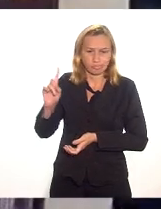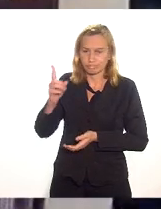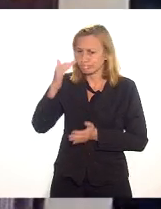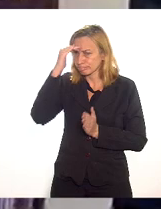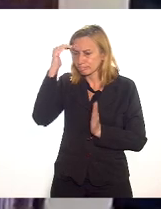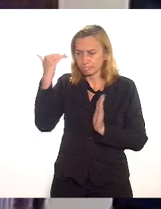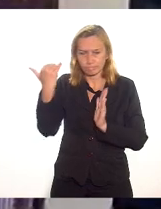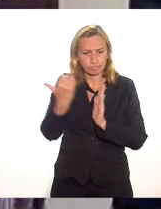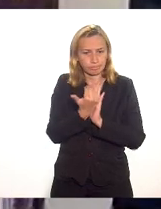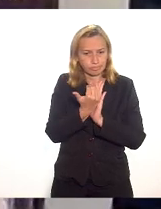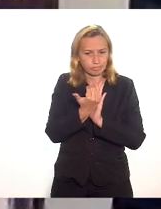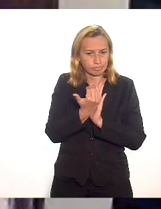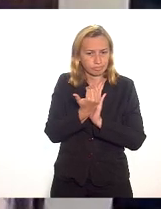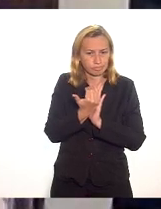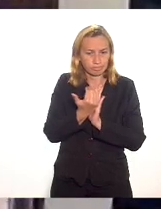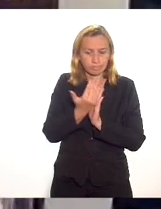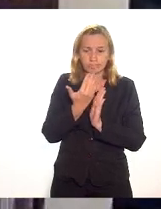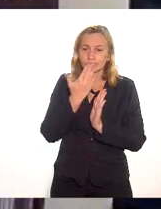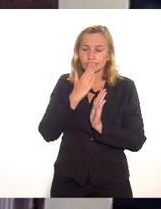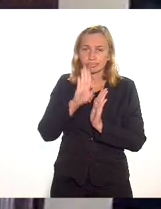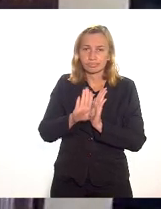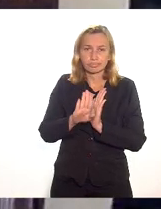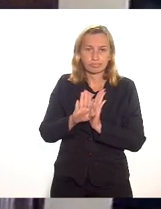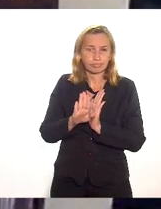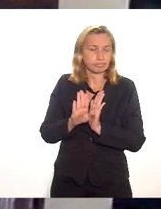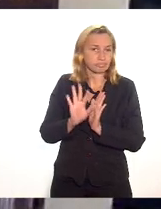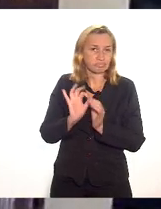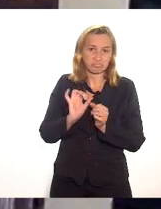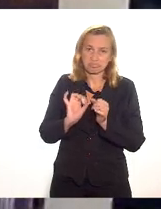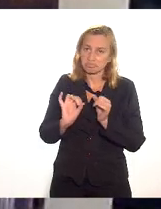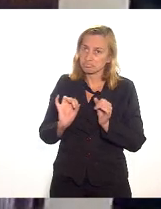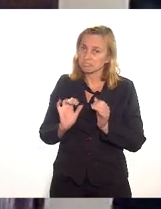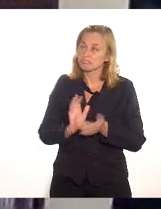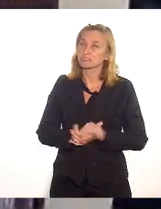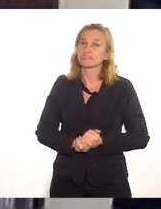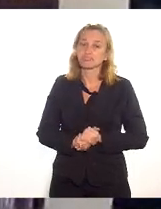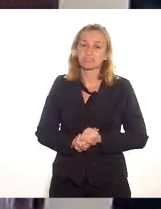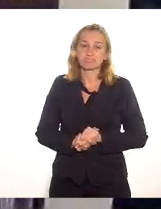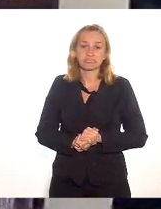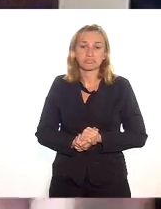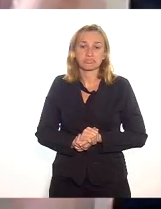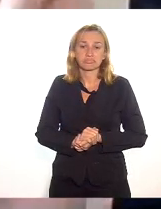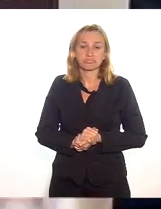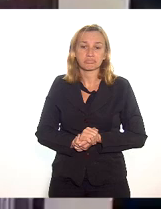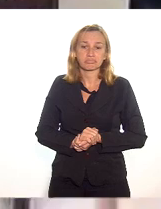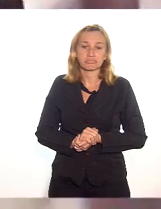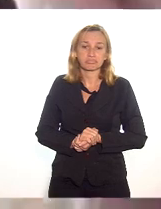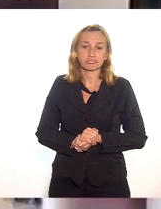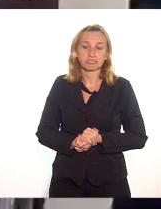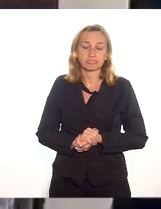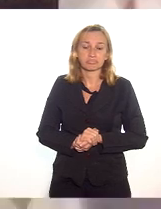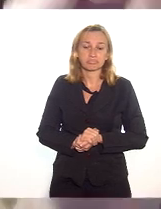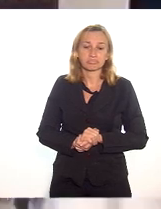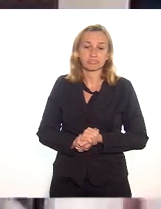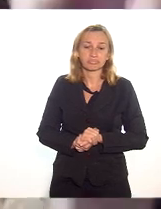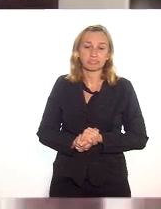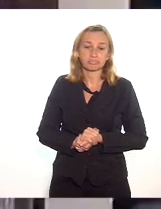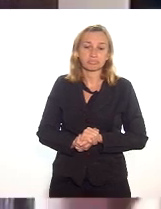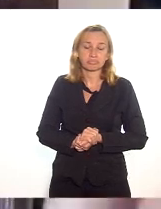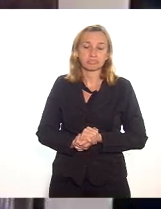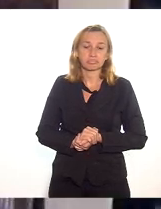das promessas feitas inicialmente e operam com falta total